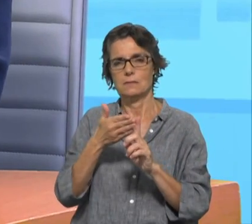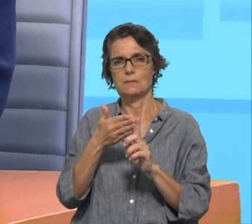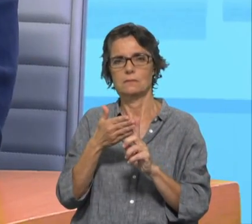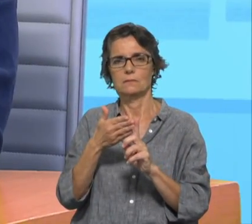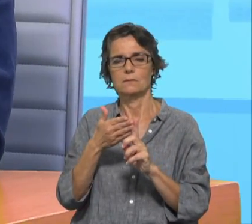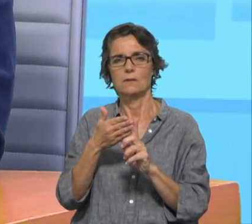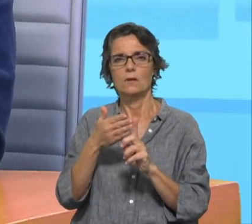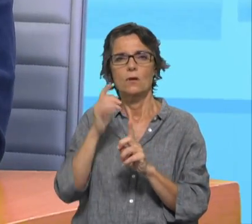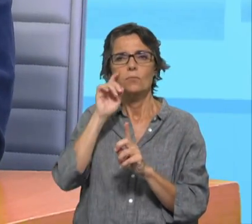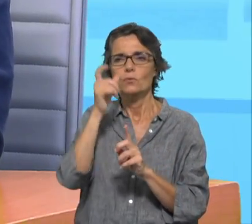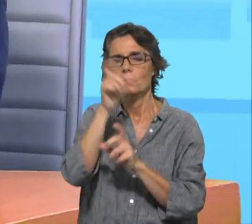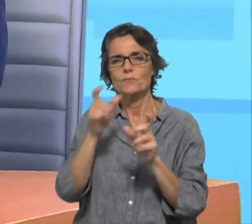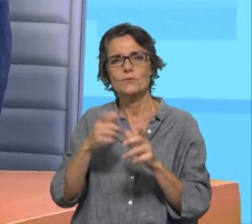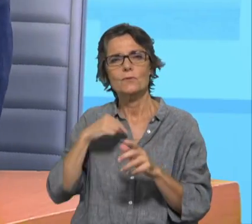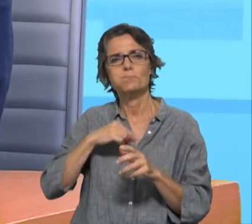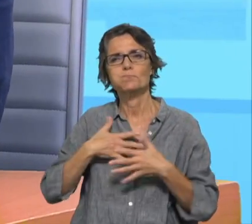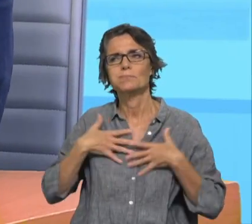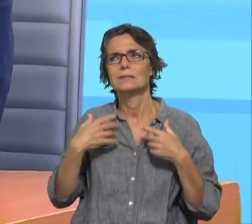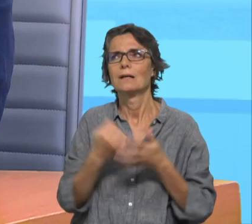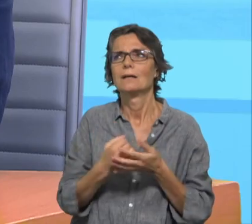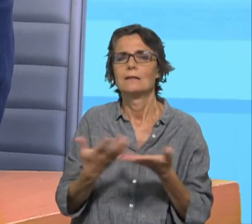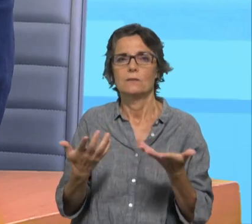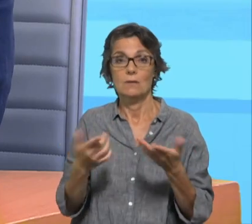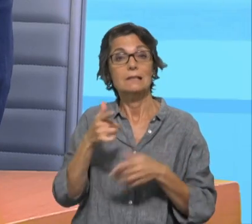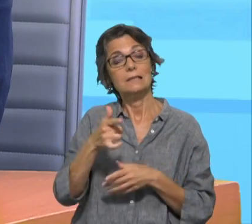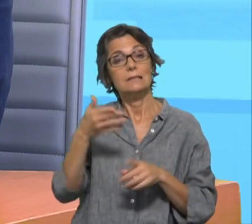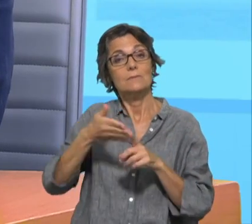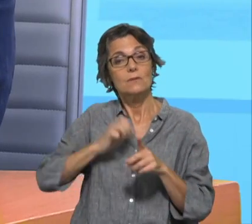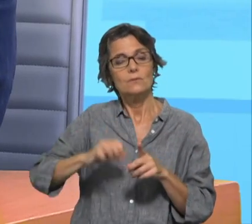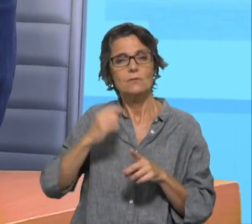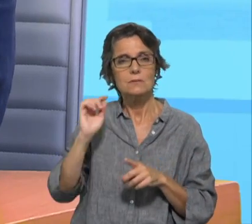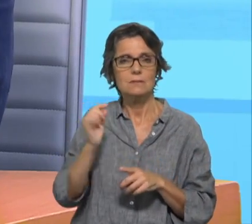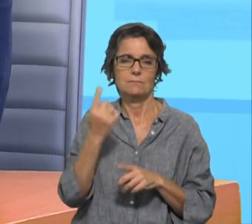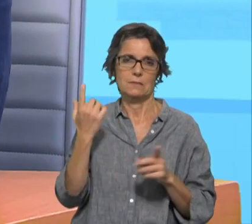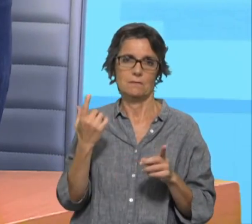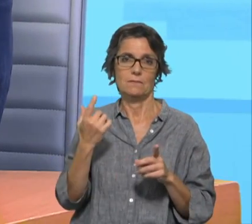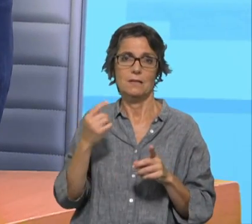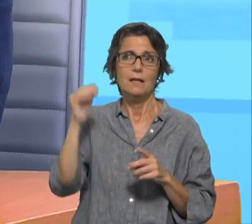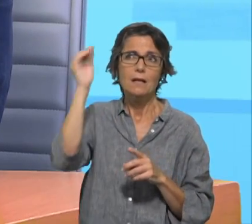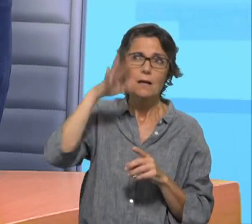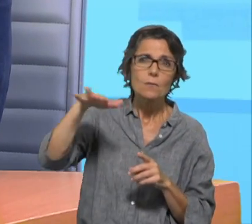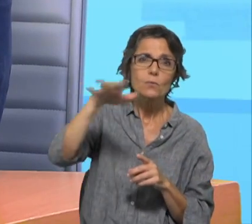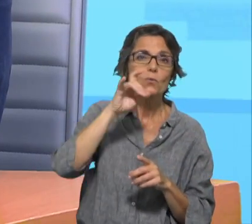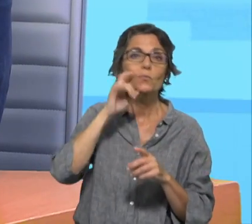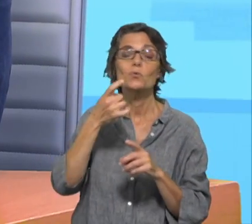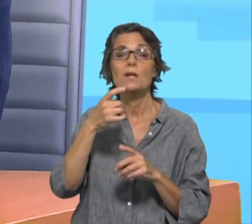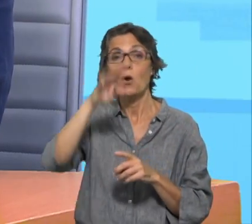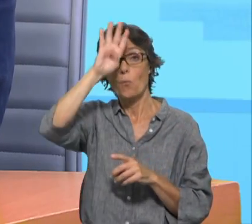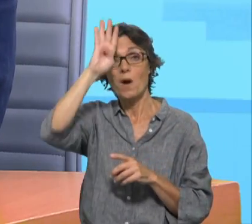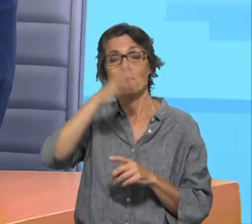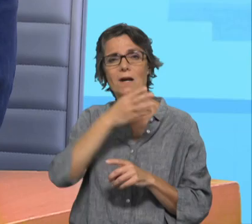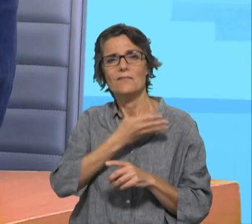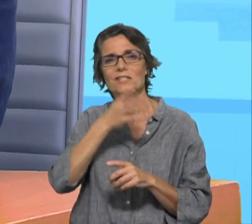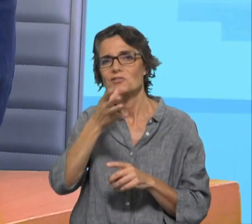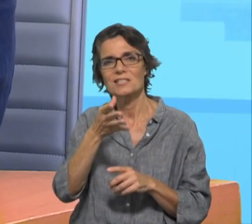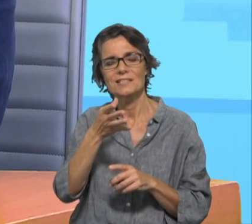pelos que participam na Eucaristia. Mas esta devia ser a nossa missão. Irmos às periferias, como gosta de dizer o Papa Francisco, para tocar